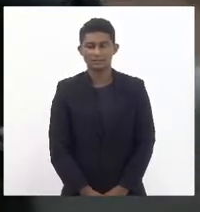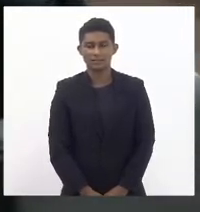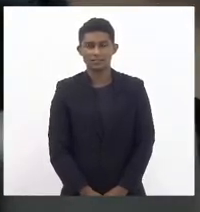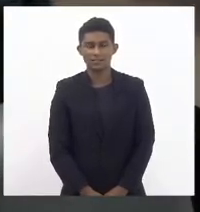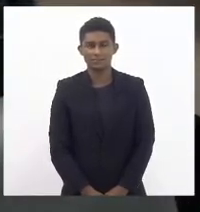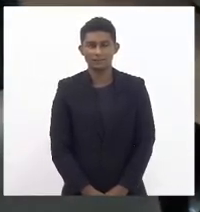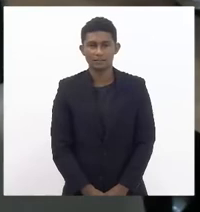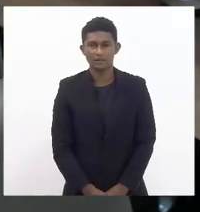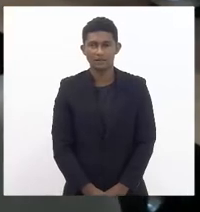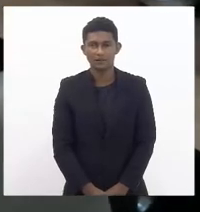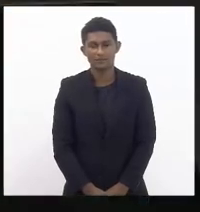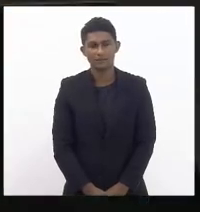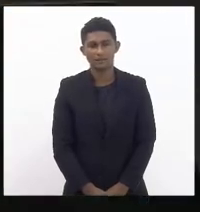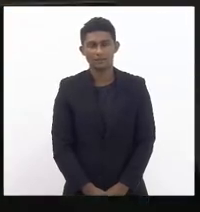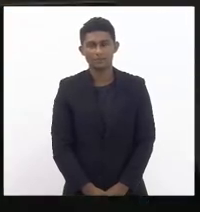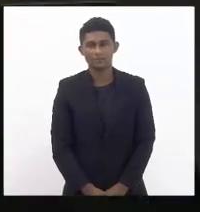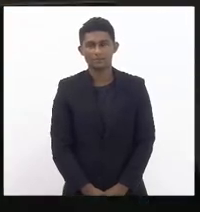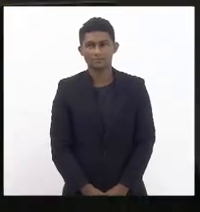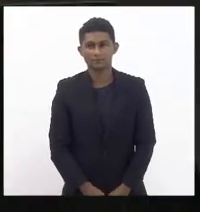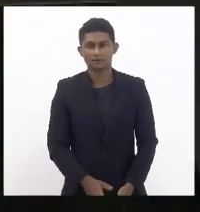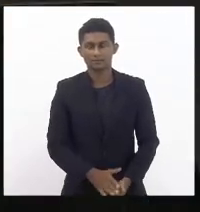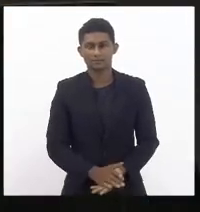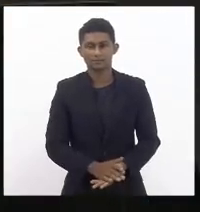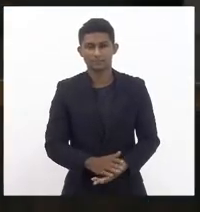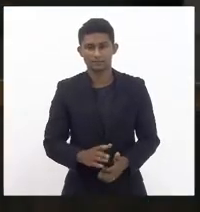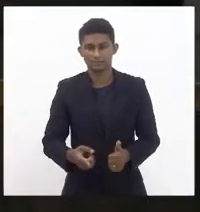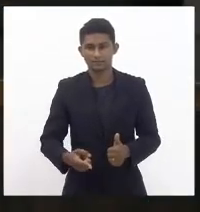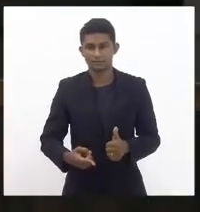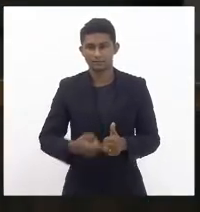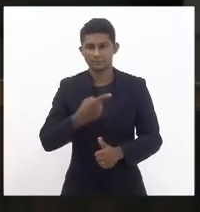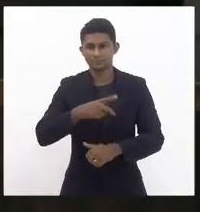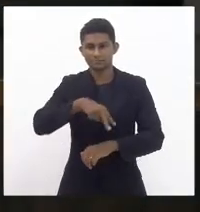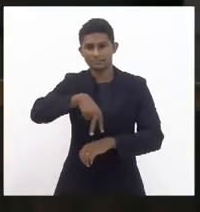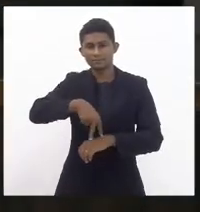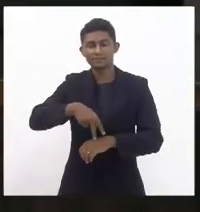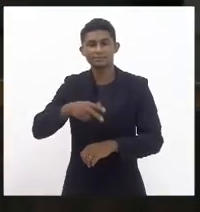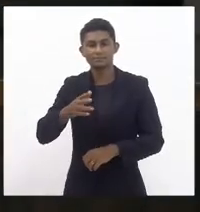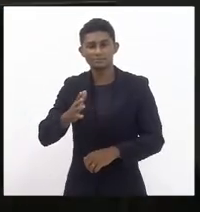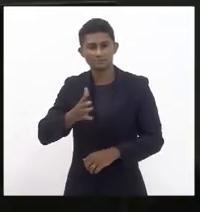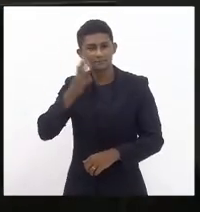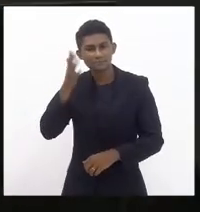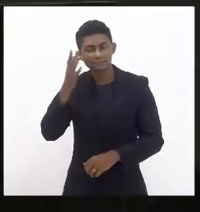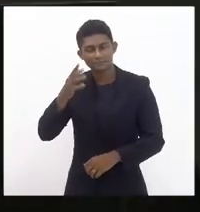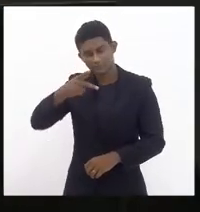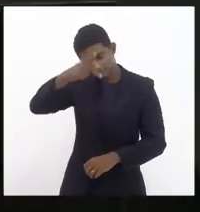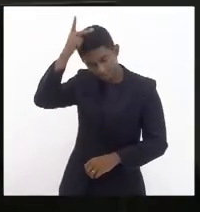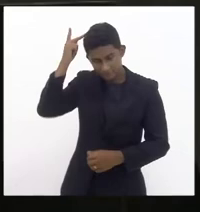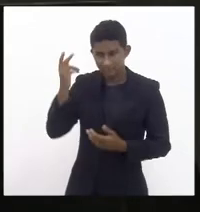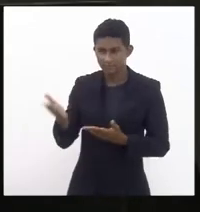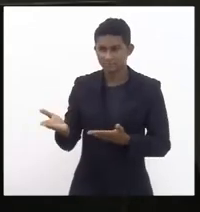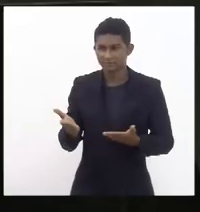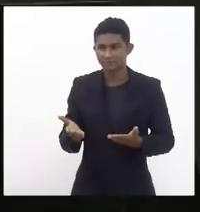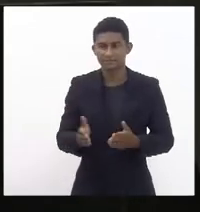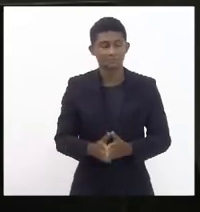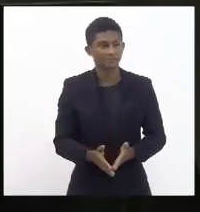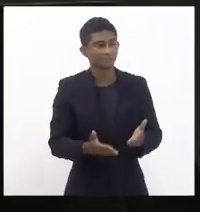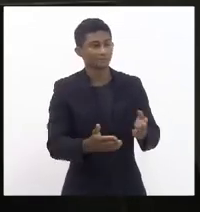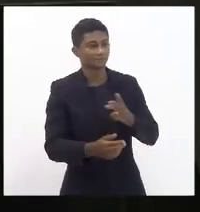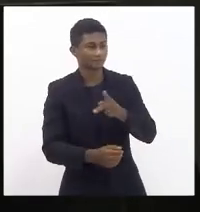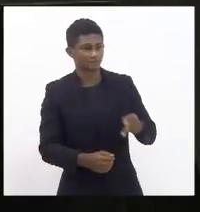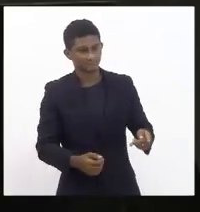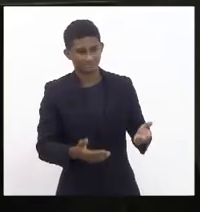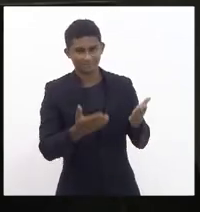o primeiro jogador inscrito o Nobre Deputado Luiz Paulo chora presidente